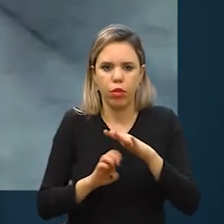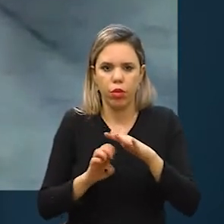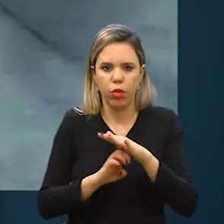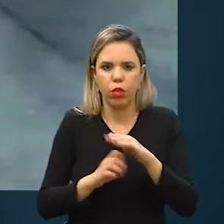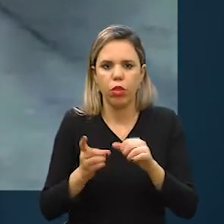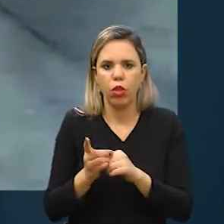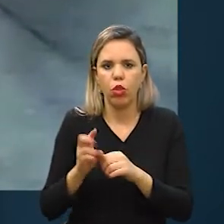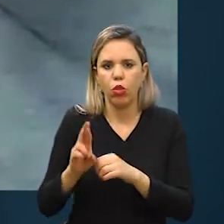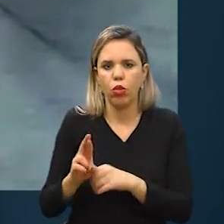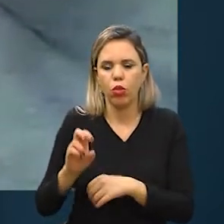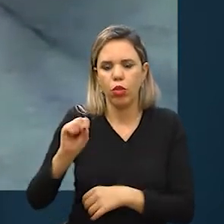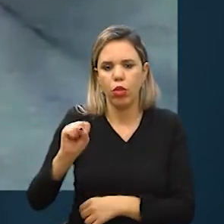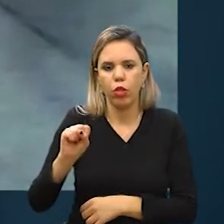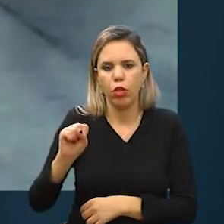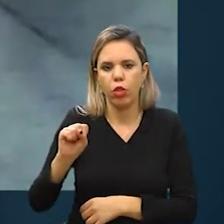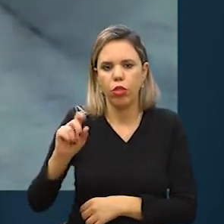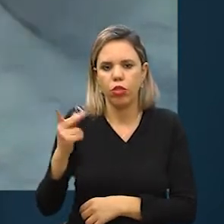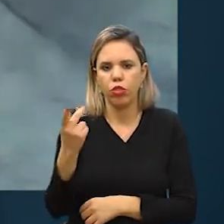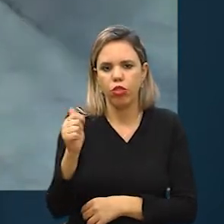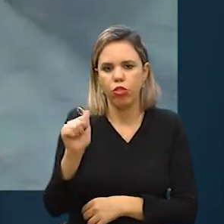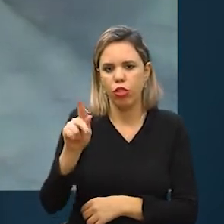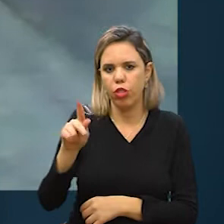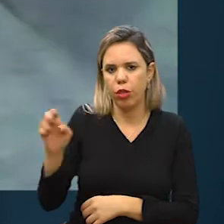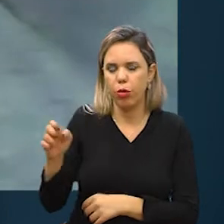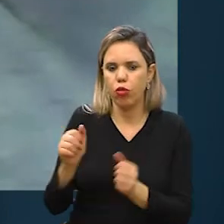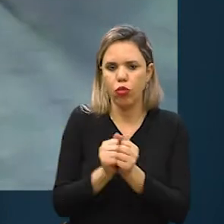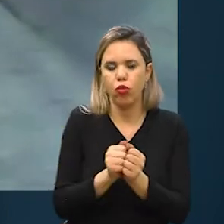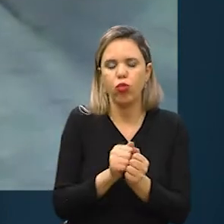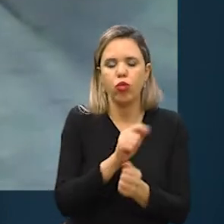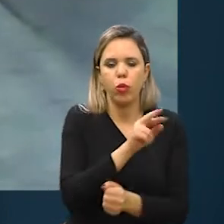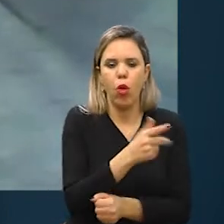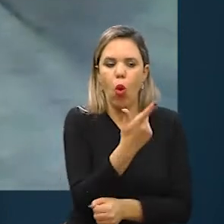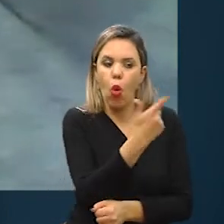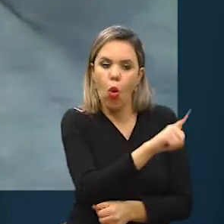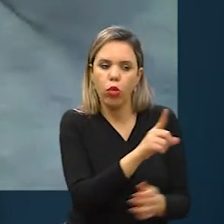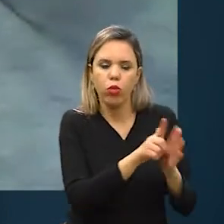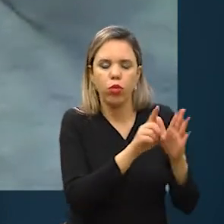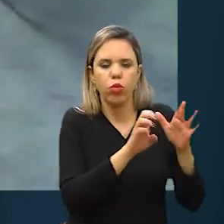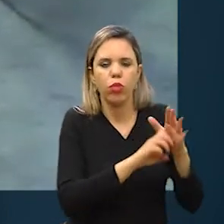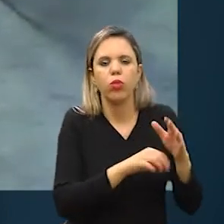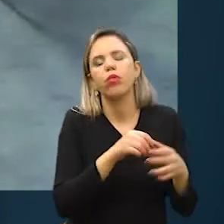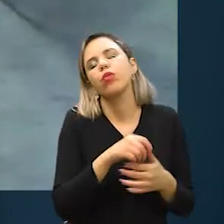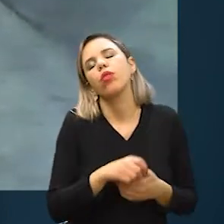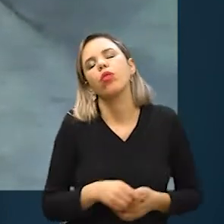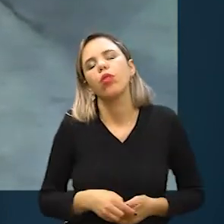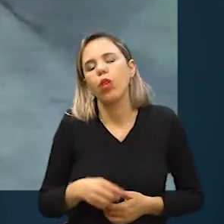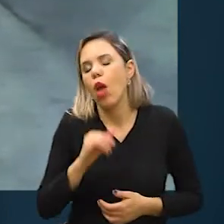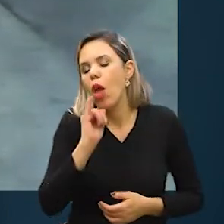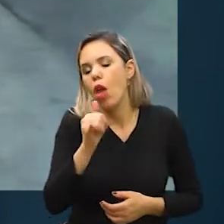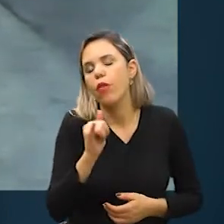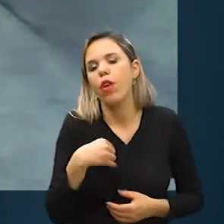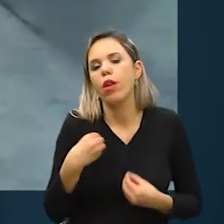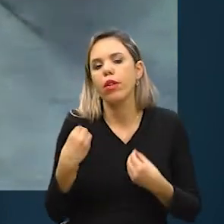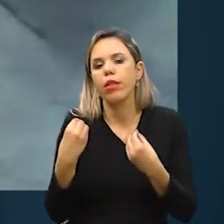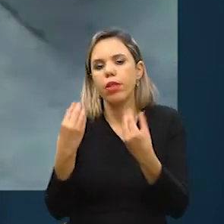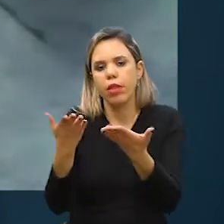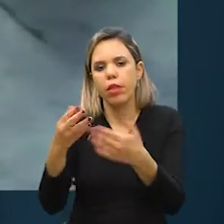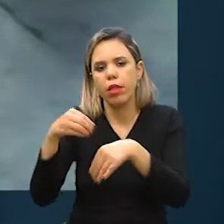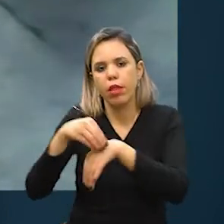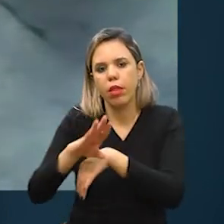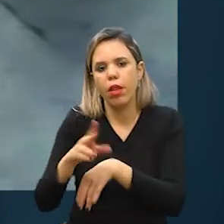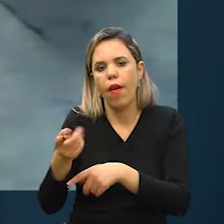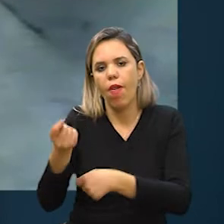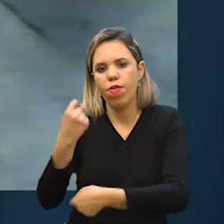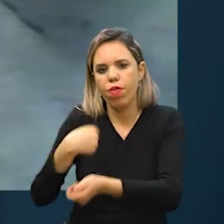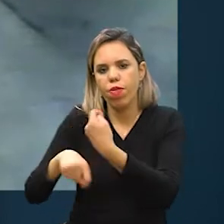da franquia Dr. Shape, junto com meu irmão e com outro sócio, eu falei, eu vou dar para